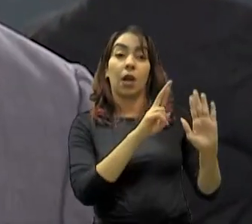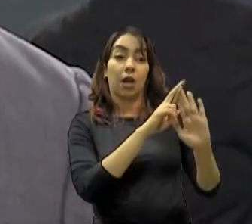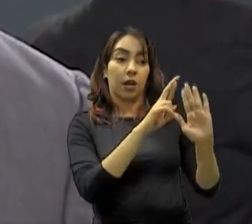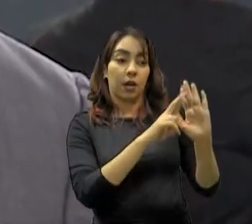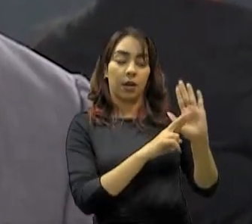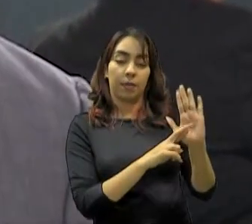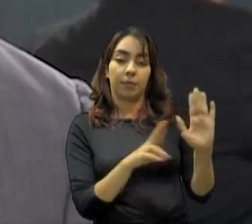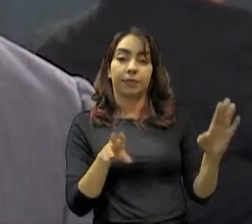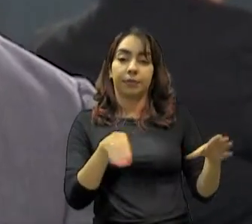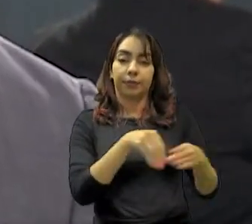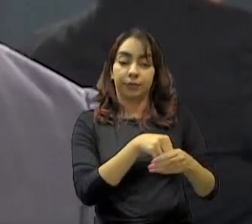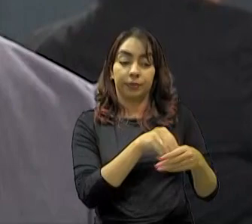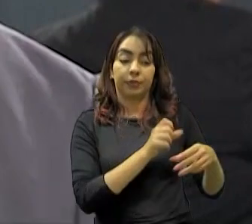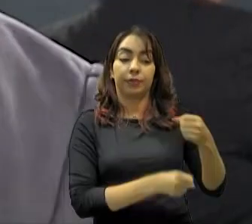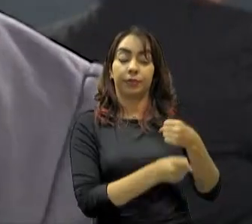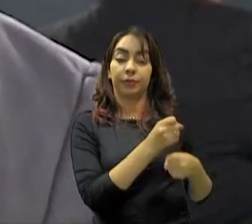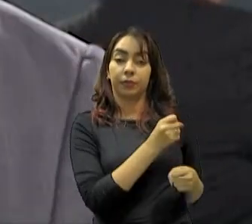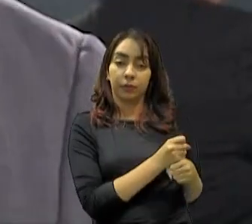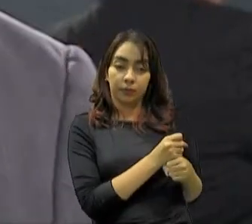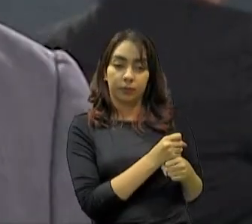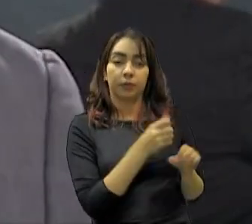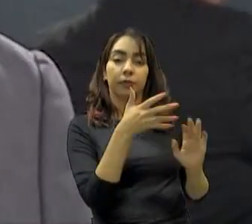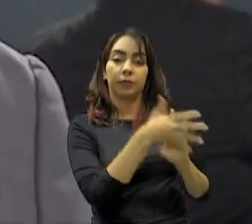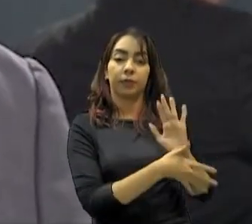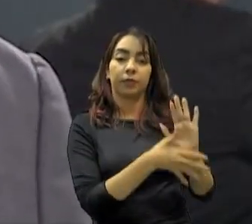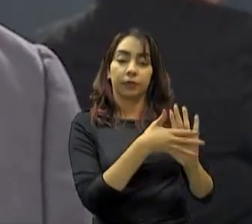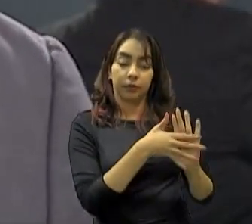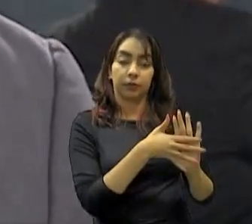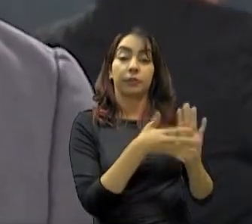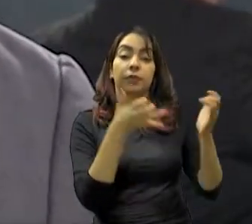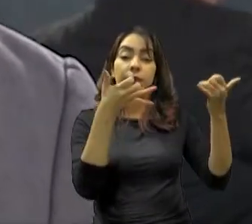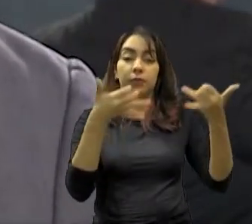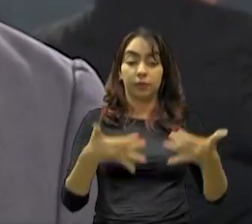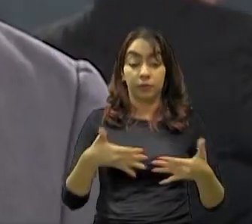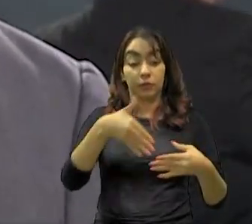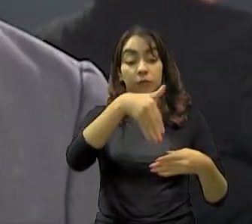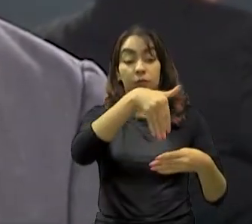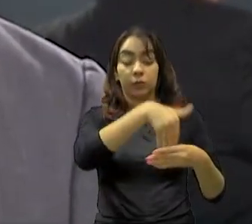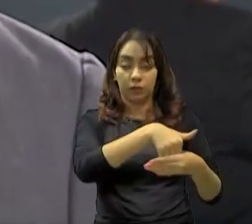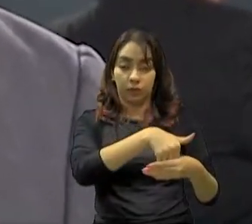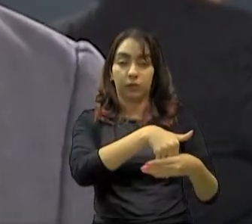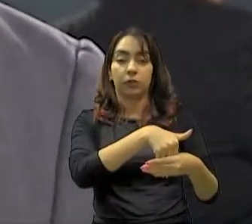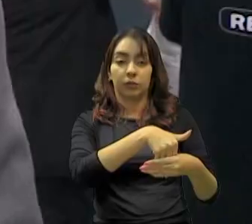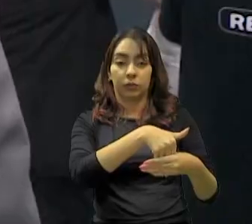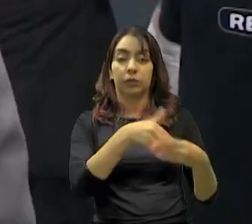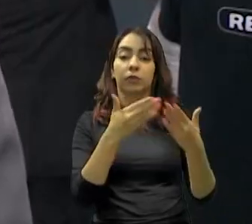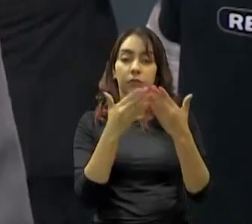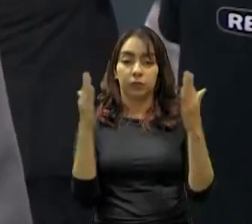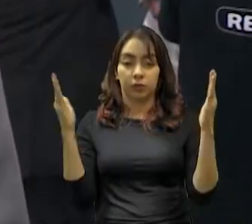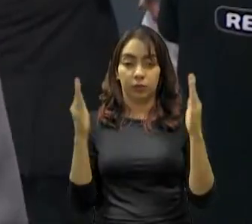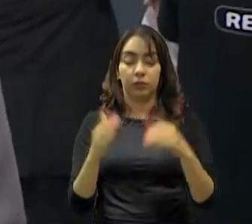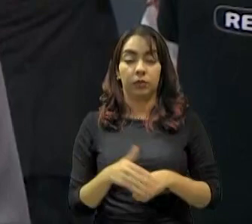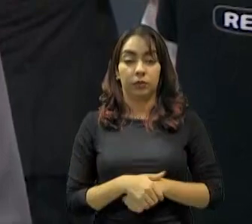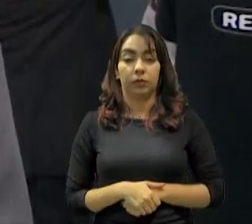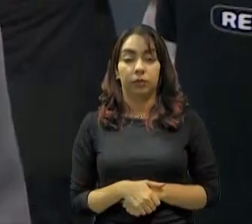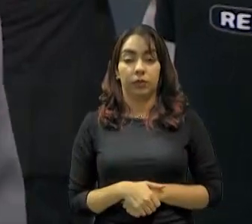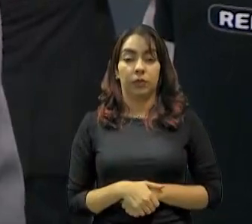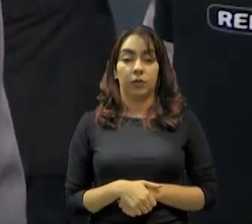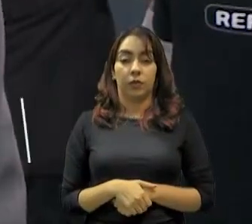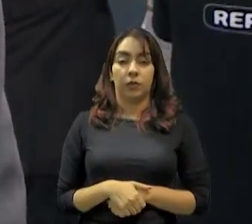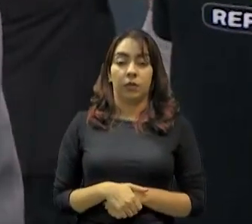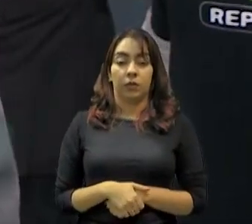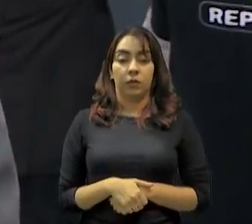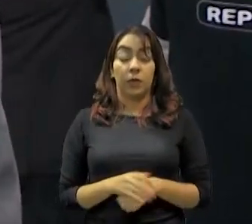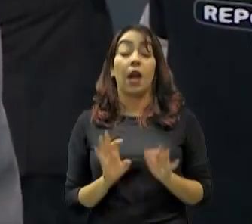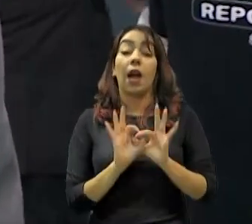no fim do ano passado, as votações referentes aos vetos do governo passaram a ser abertas. Com a